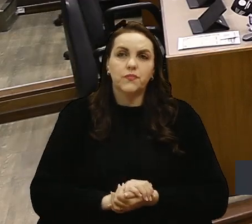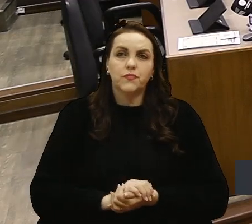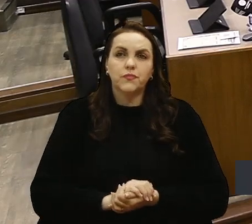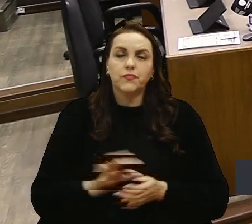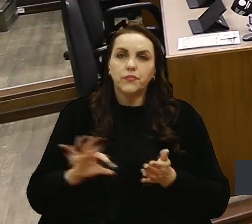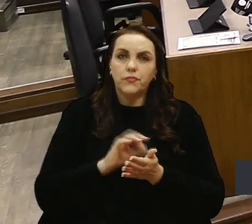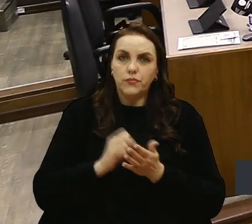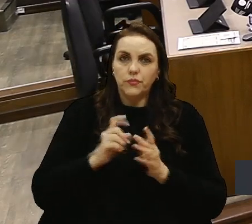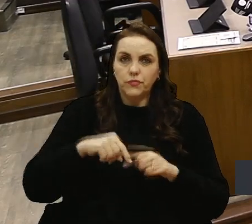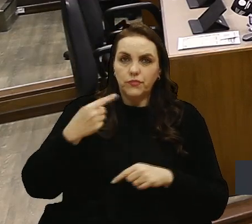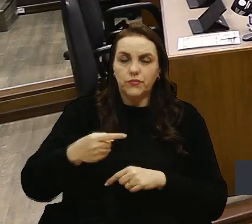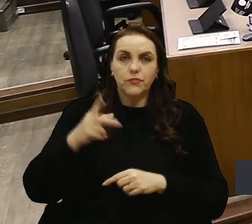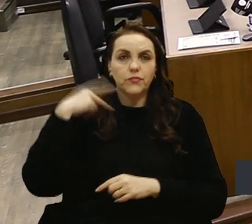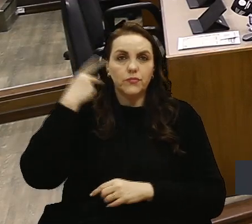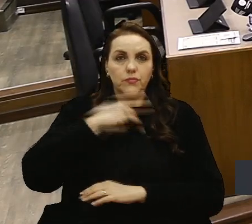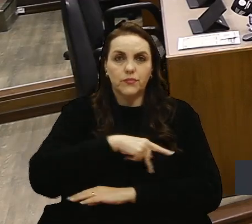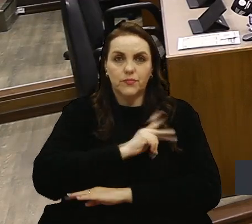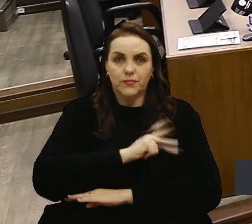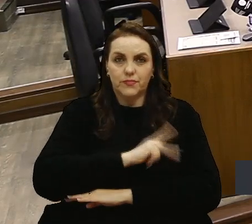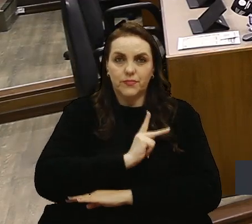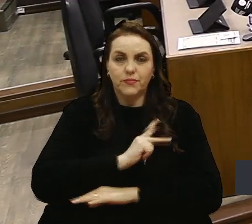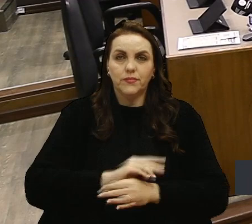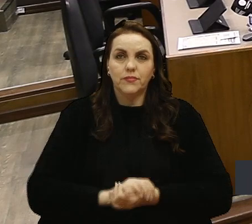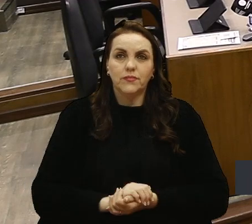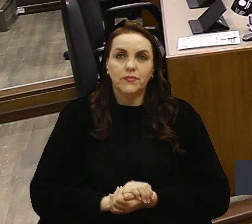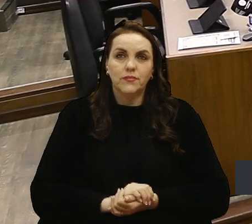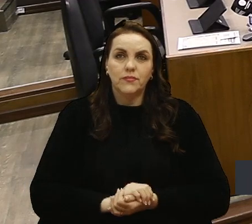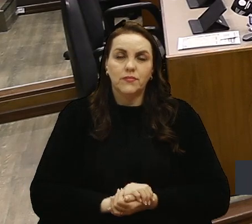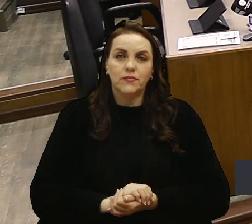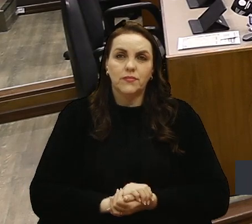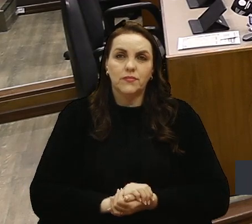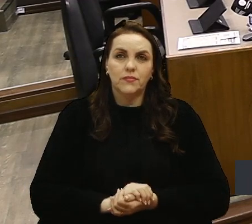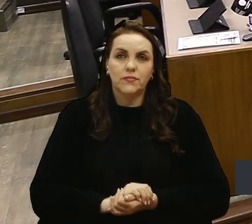Próximo inscrito, vereador Pedro Rodrigues.